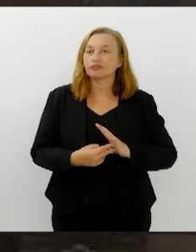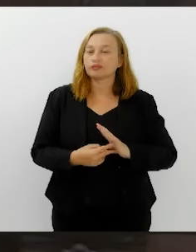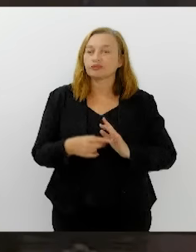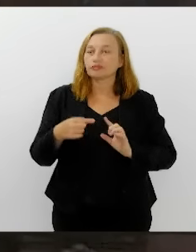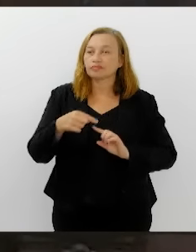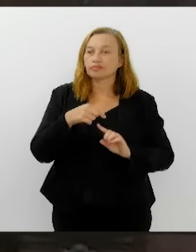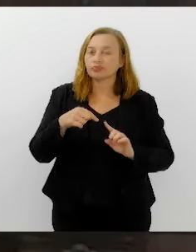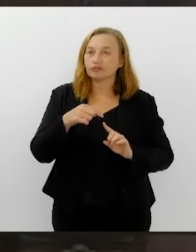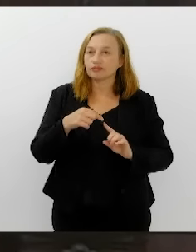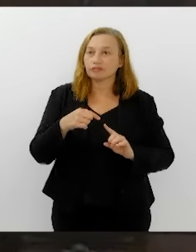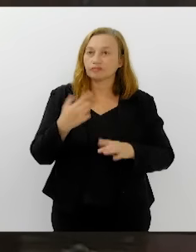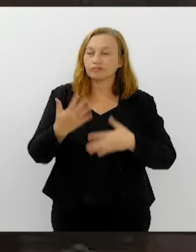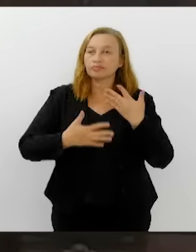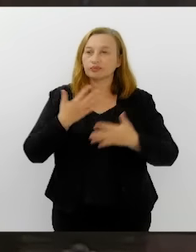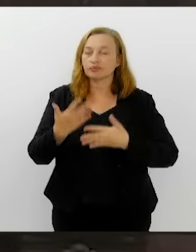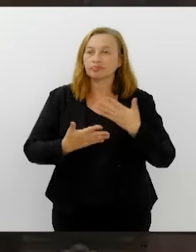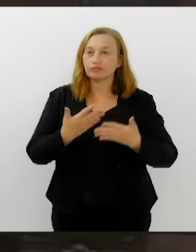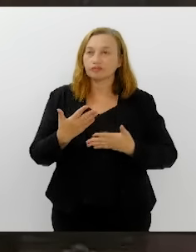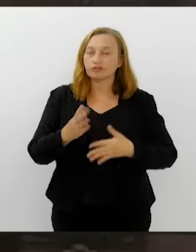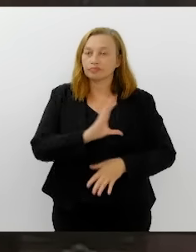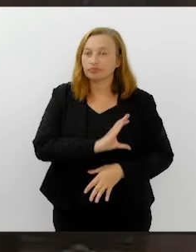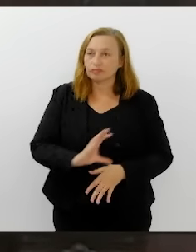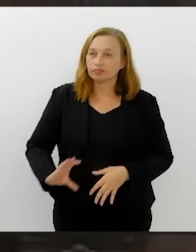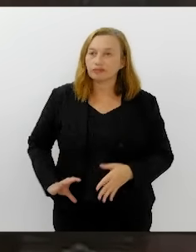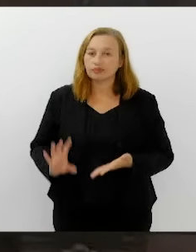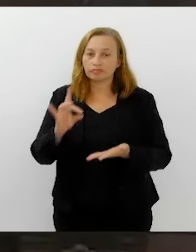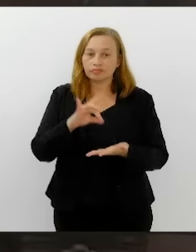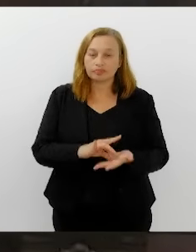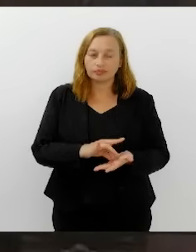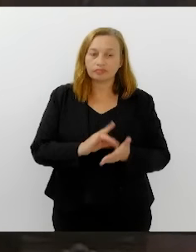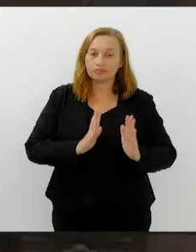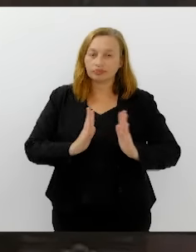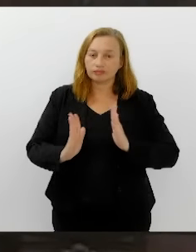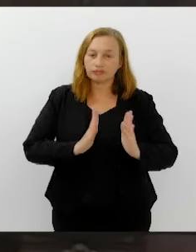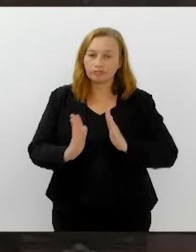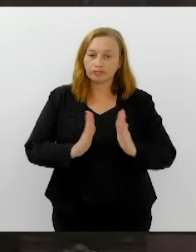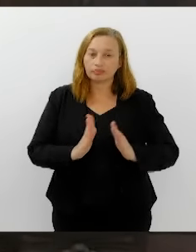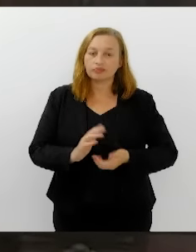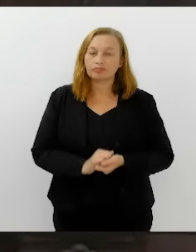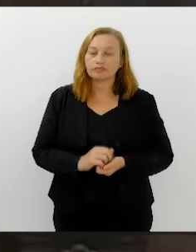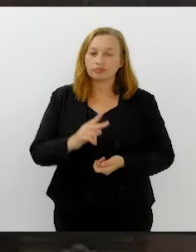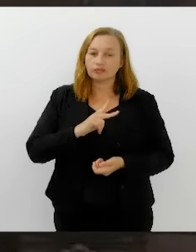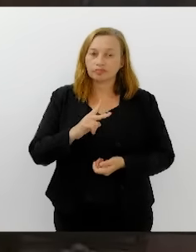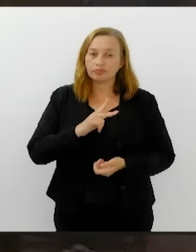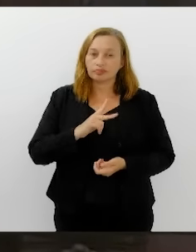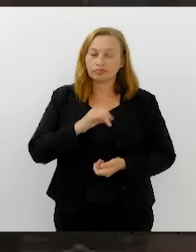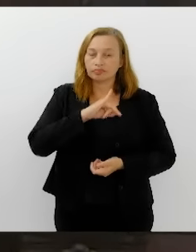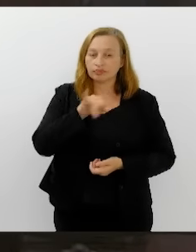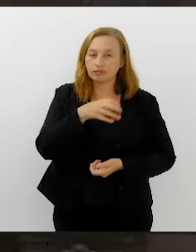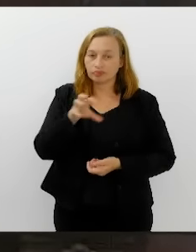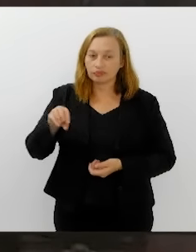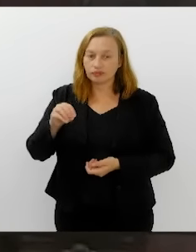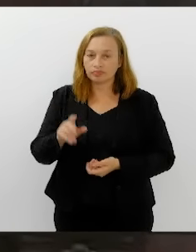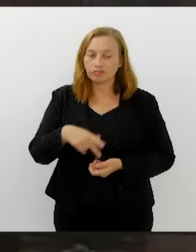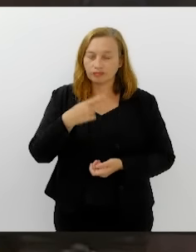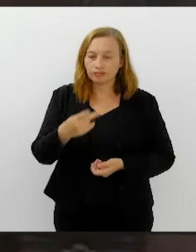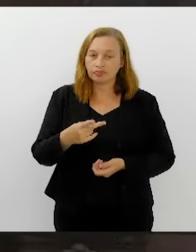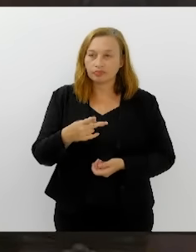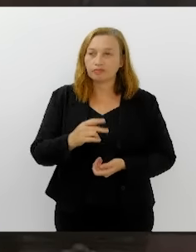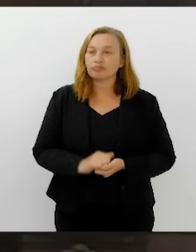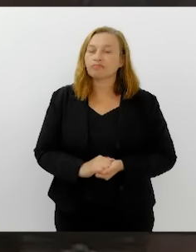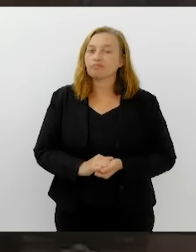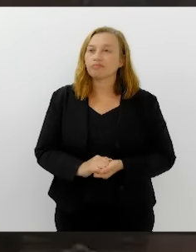na animação cristã das realidades temporais, como o próprio Monsenhor Clá expressou em um de seus